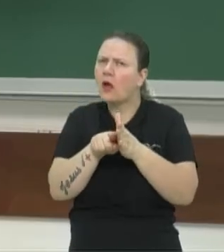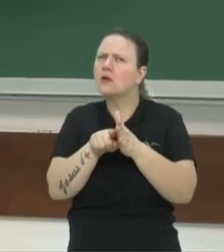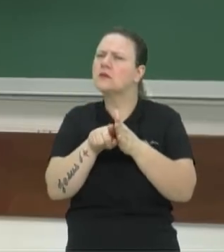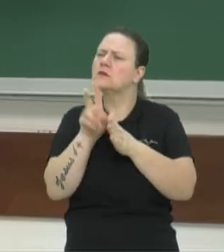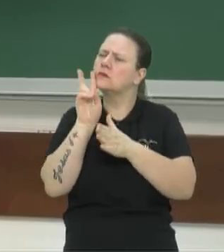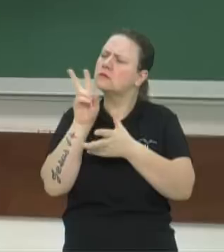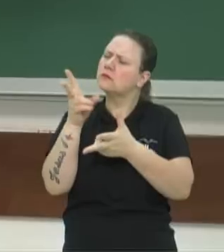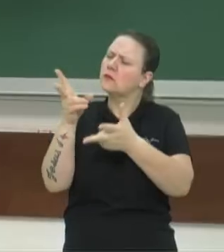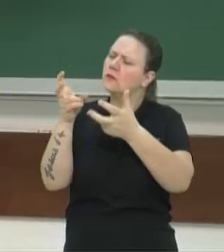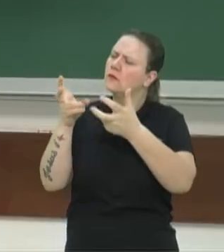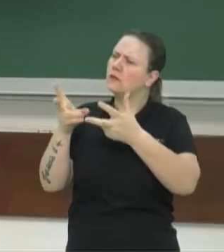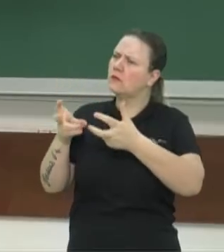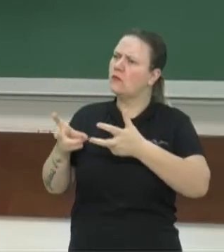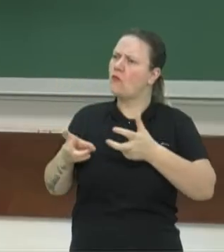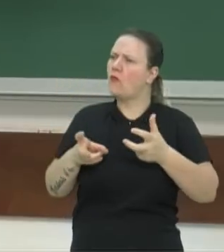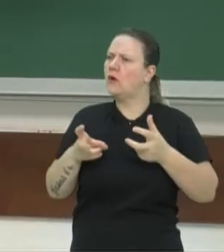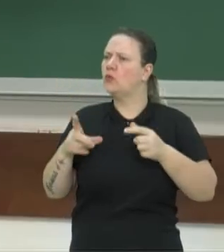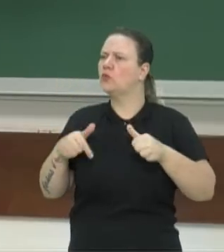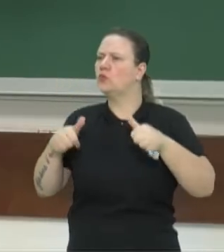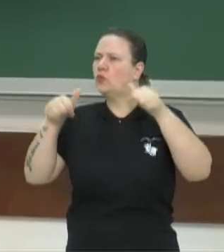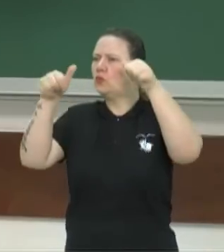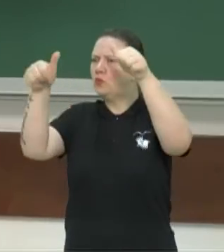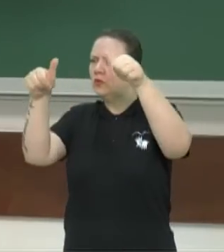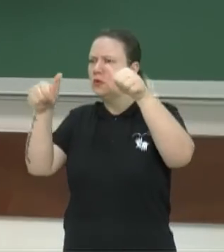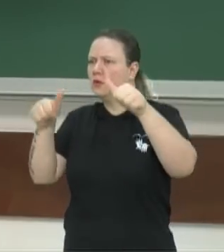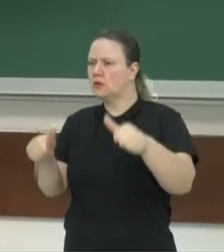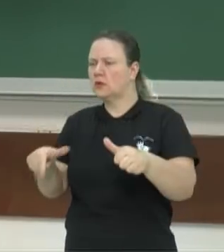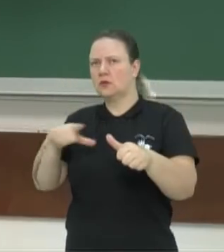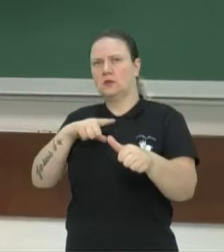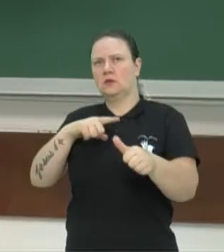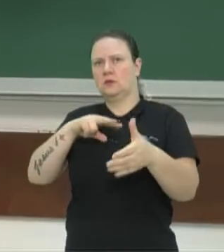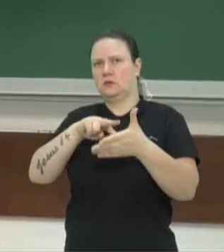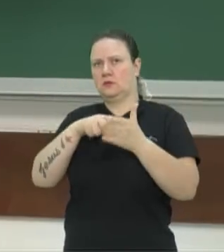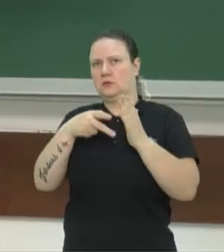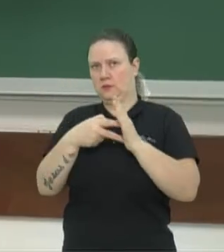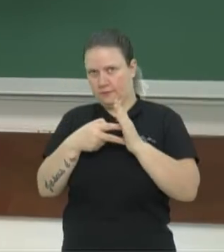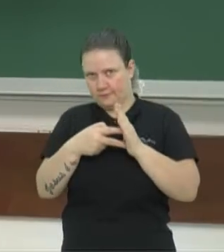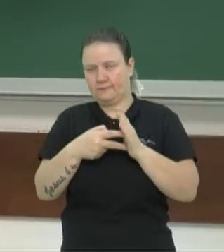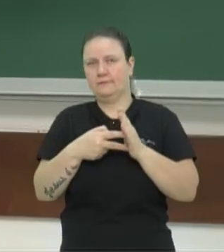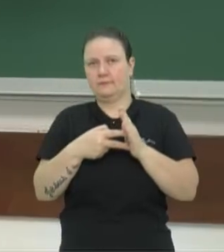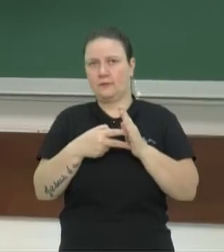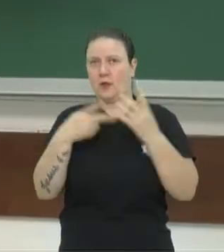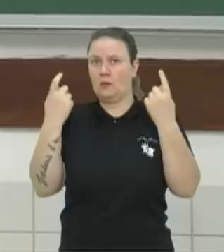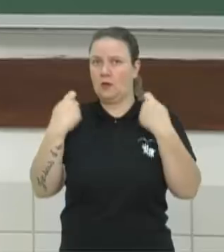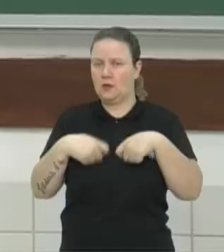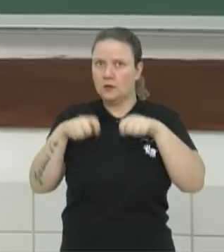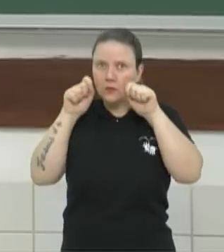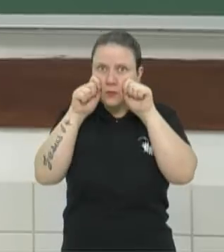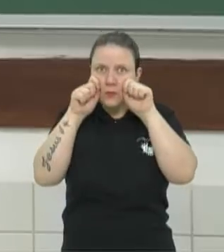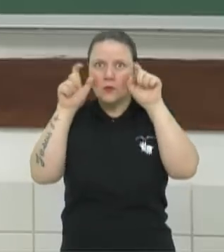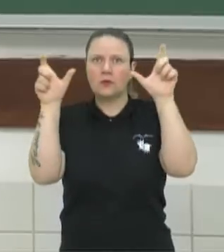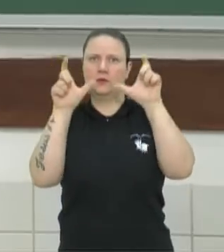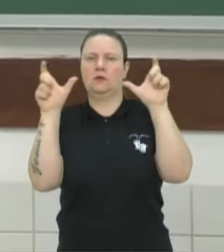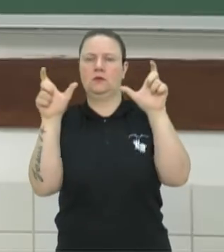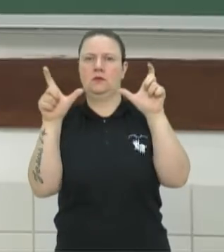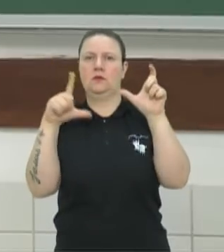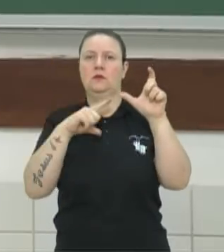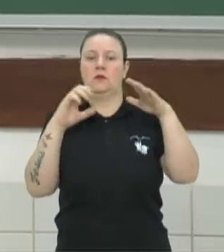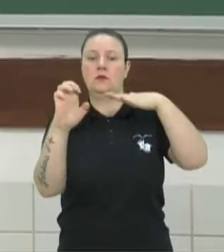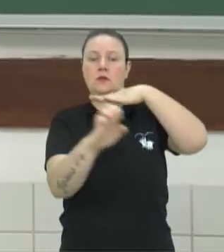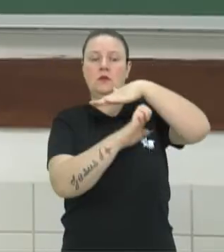sabe que tudo que tem ali naquele cartaz tem uma significação e você vai ficar esperto. Às vezes tem cartazes de empresas